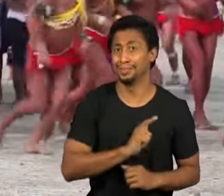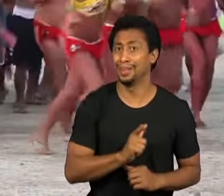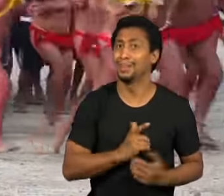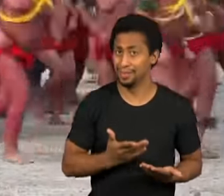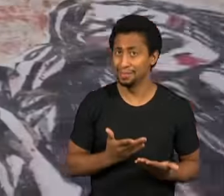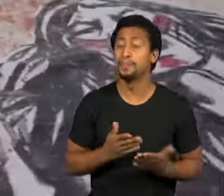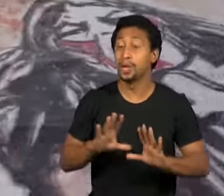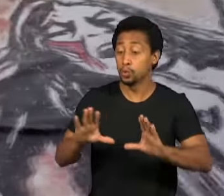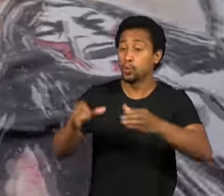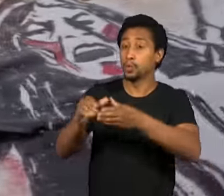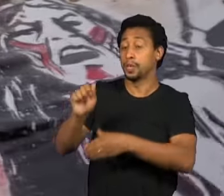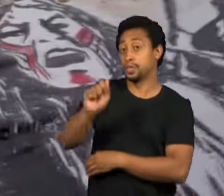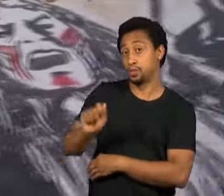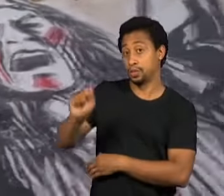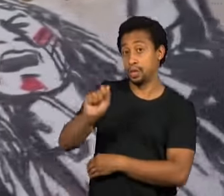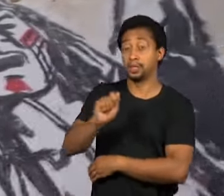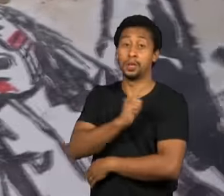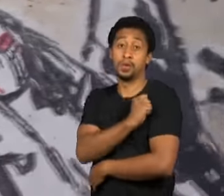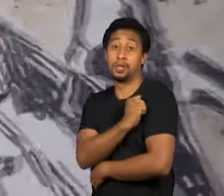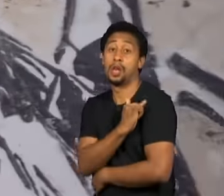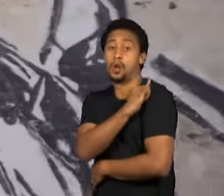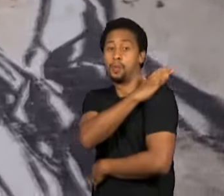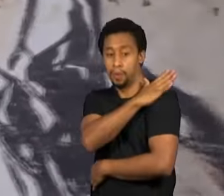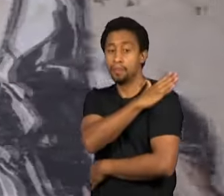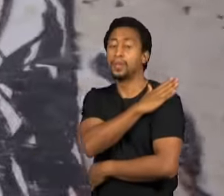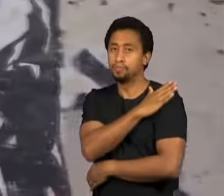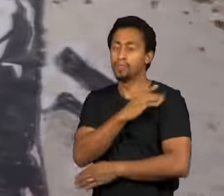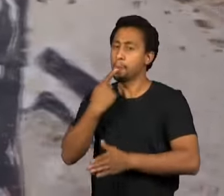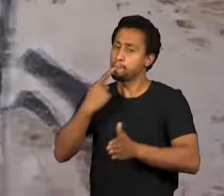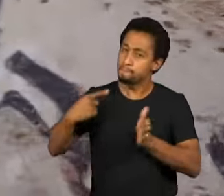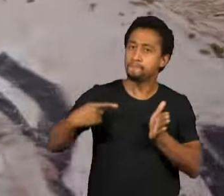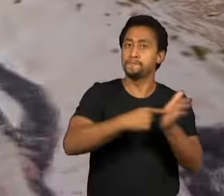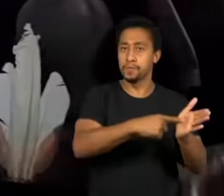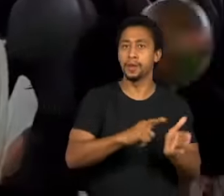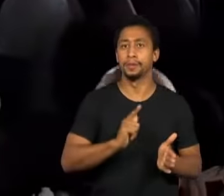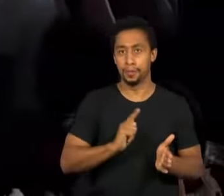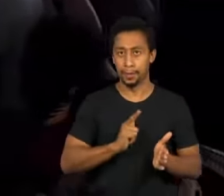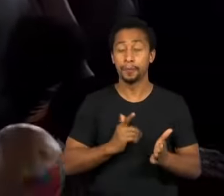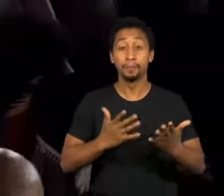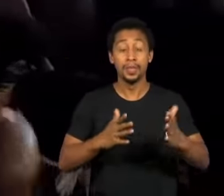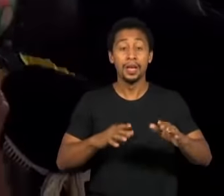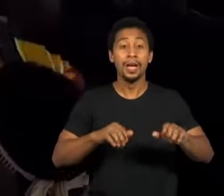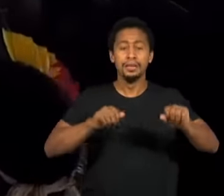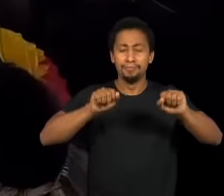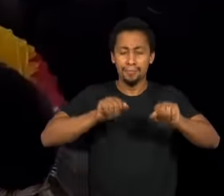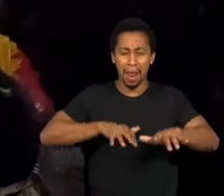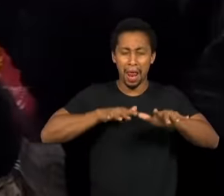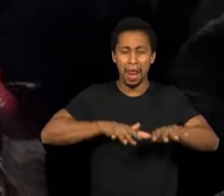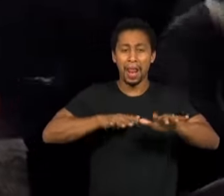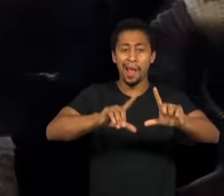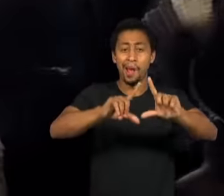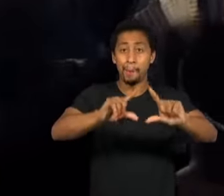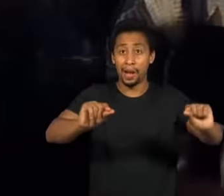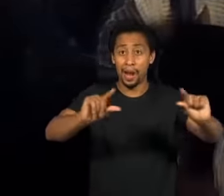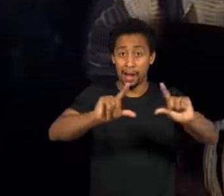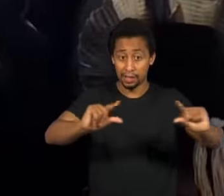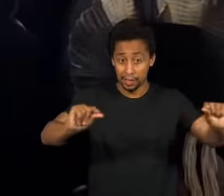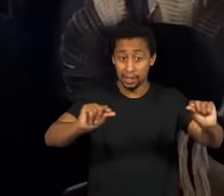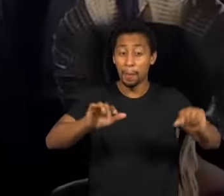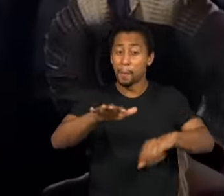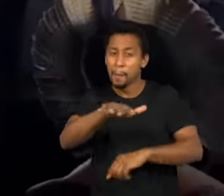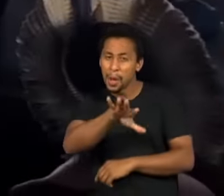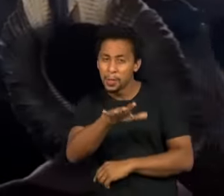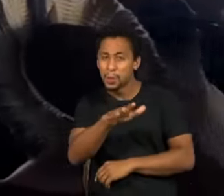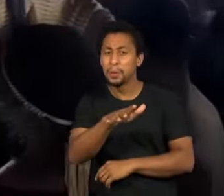Yanomami. Cerca de 6 mil indígenas acampados em Brasília participam da marcha contra o garimpo